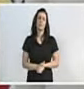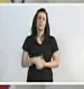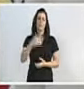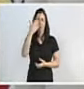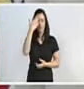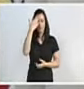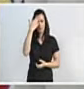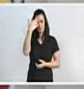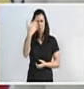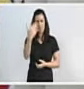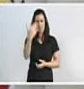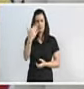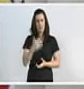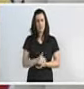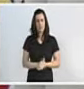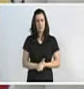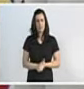agradecer